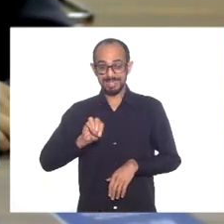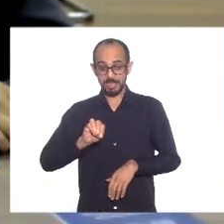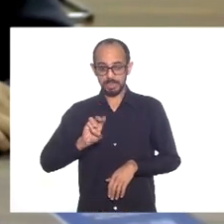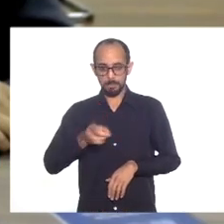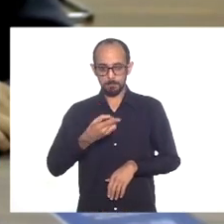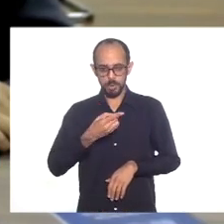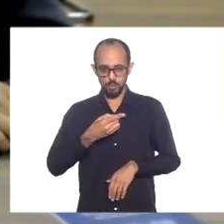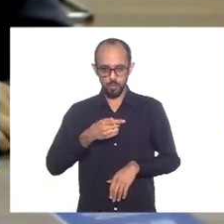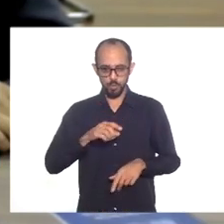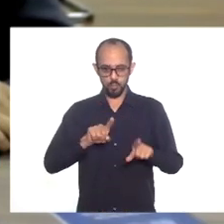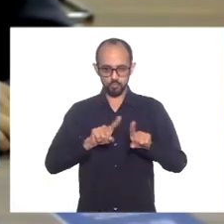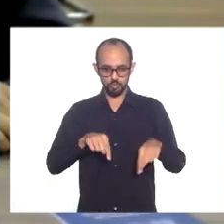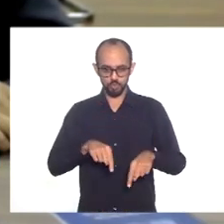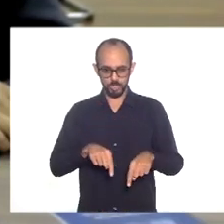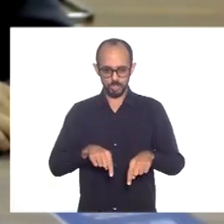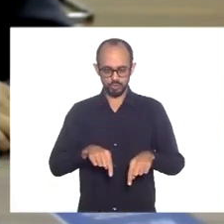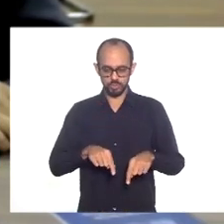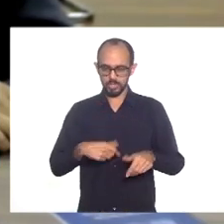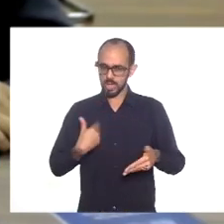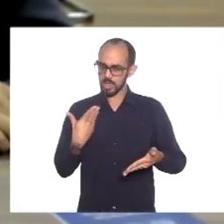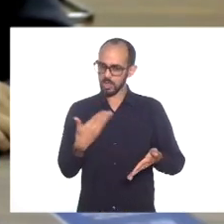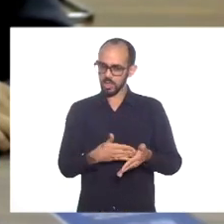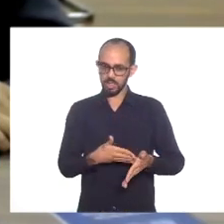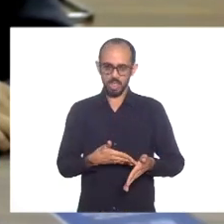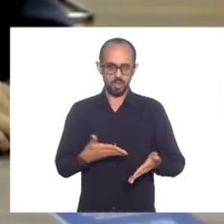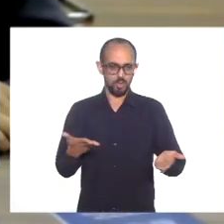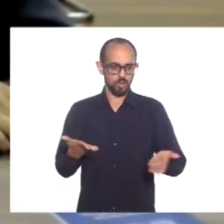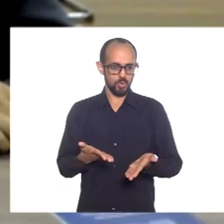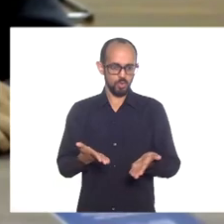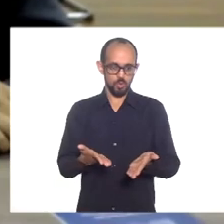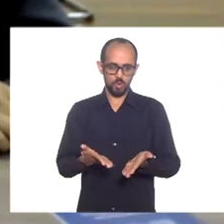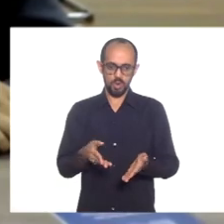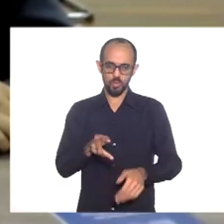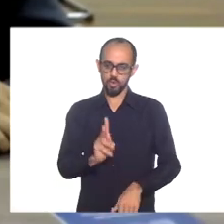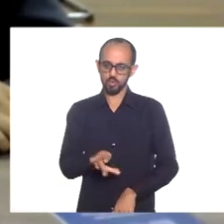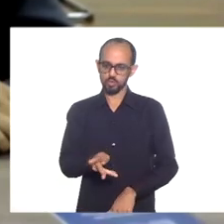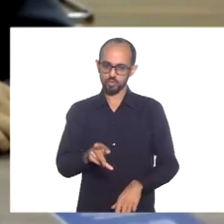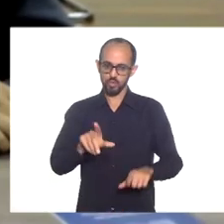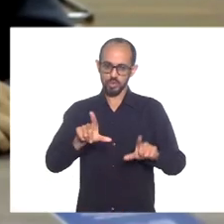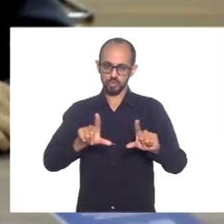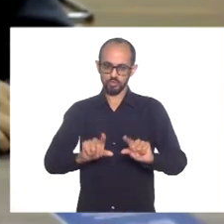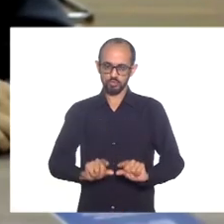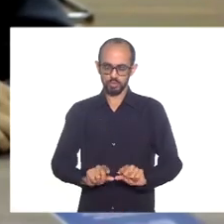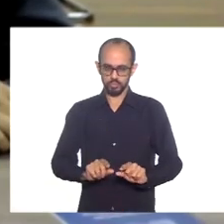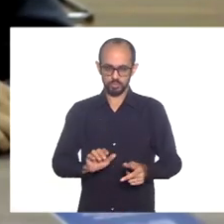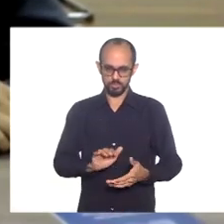vem perdendo muitos empregos. Muito por conta